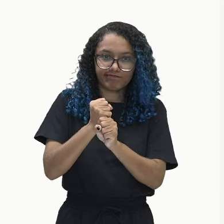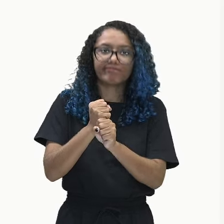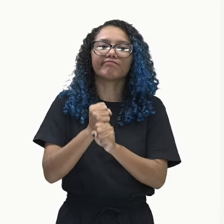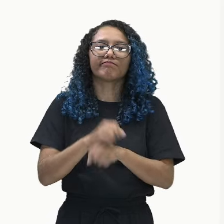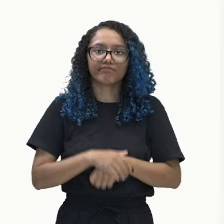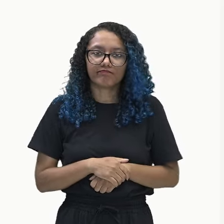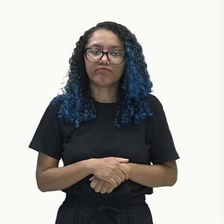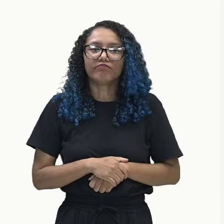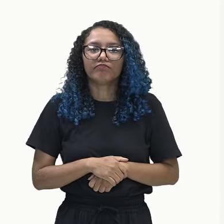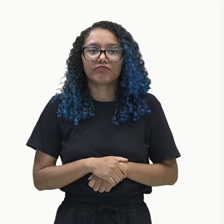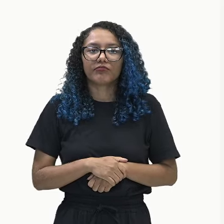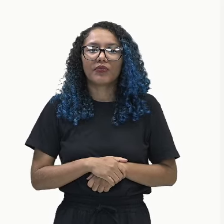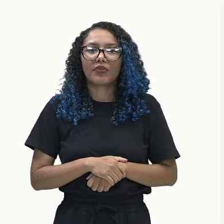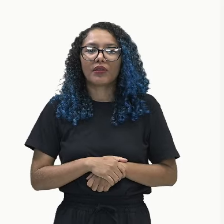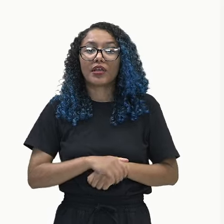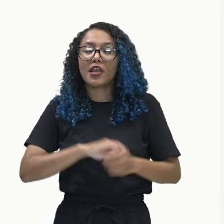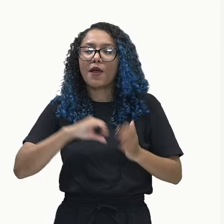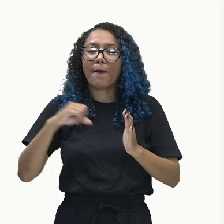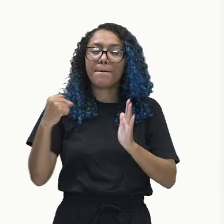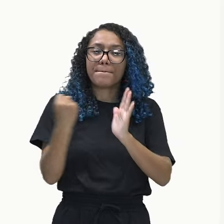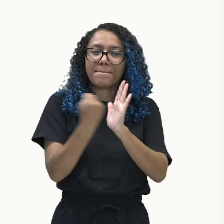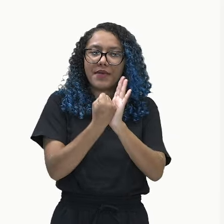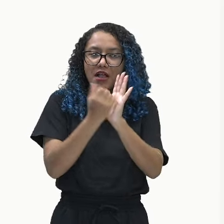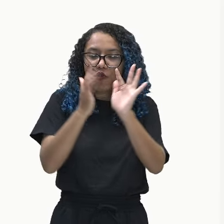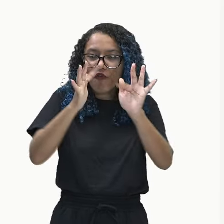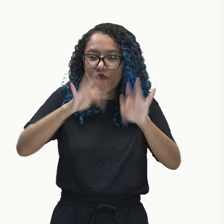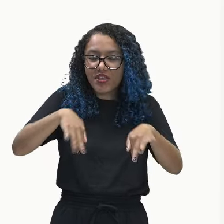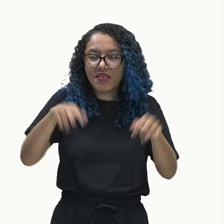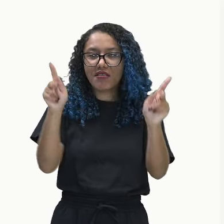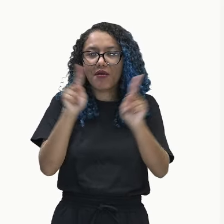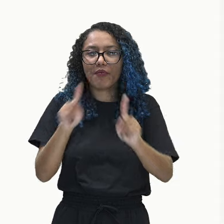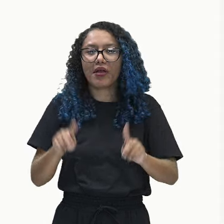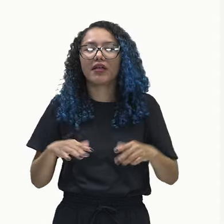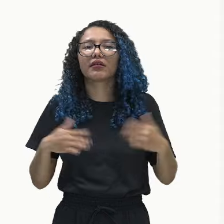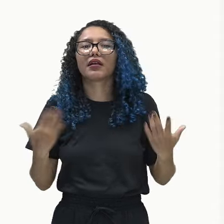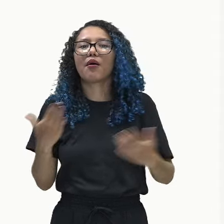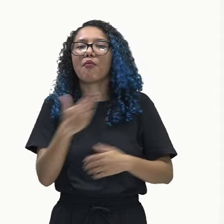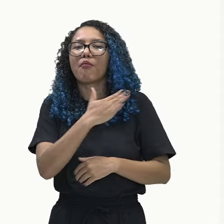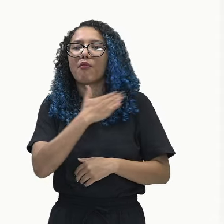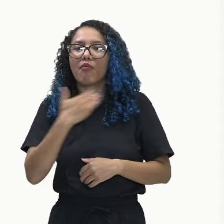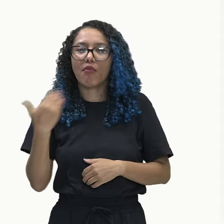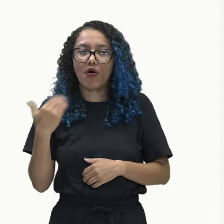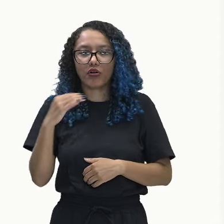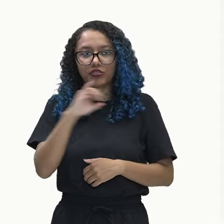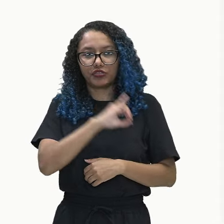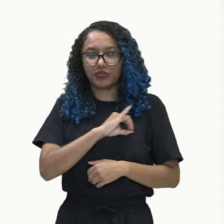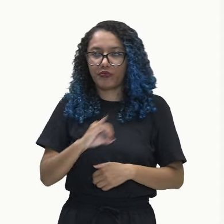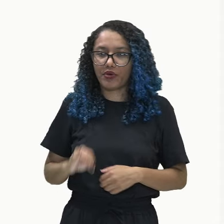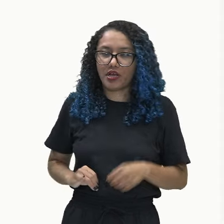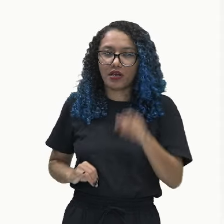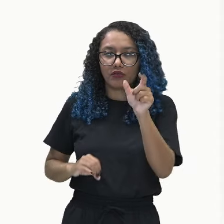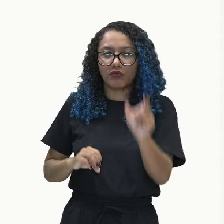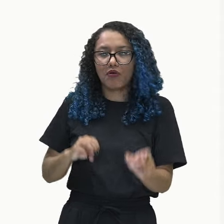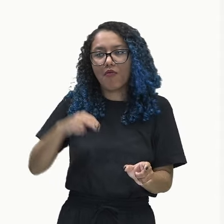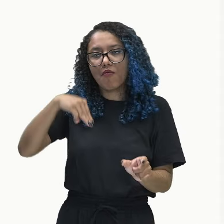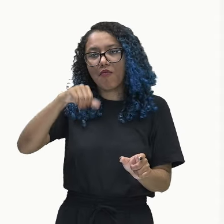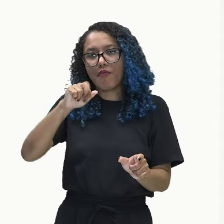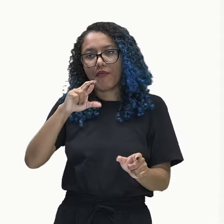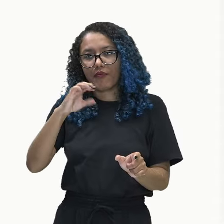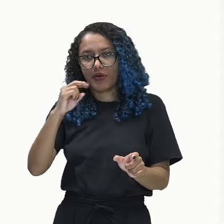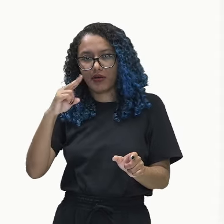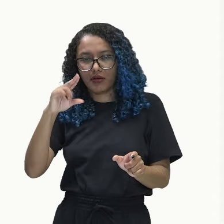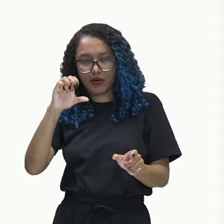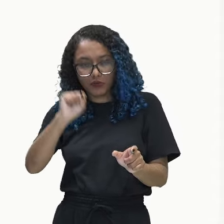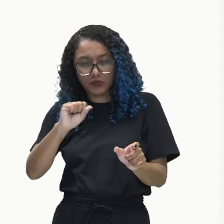ali do fim da Pax Romana foi a morte do imperador Marco Aurélio, ou Marcos Aurélio, justamente lá